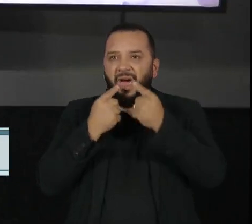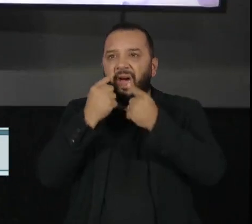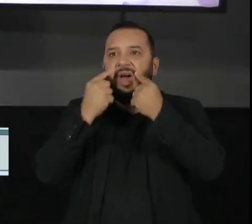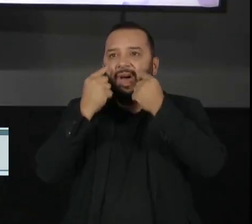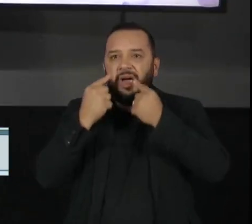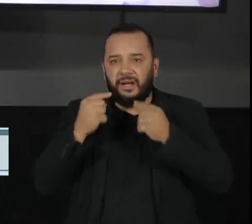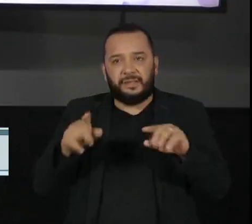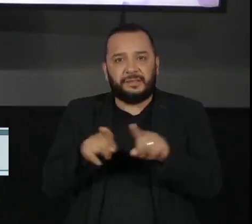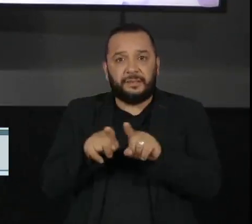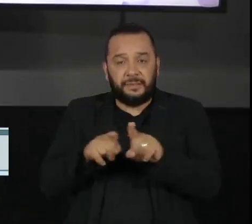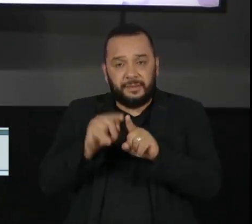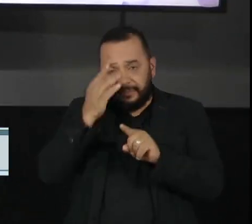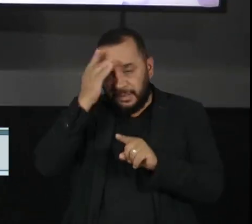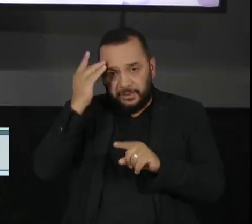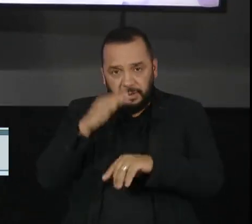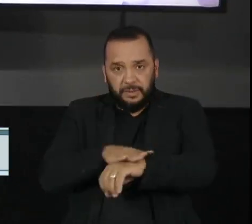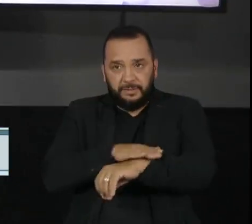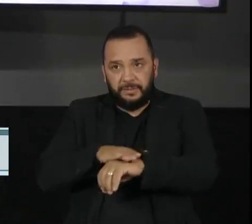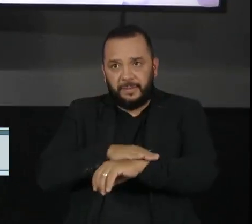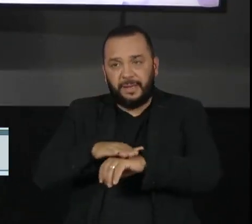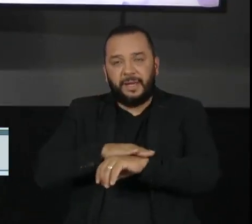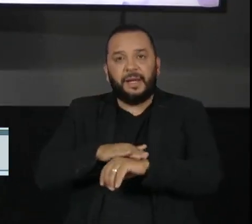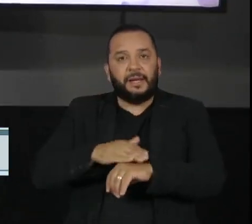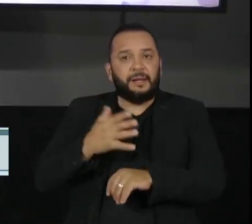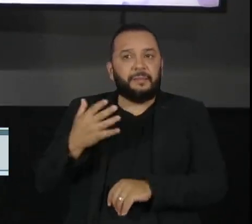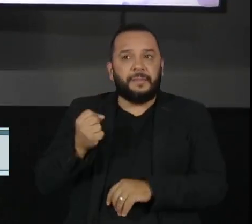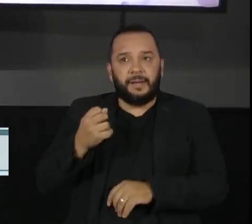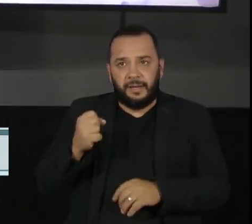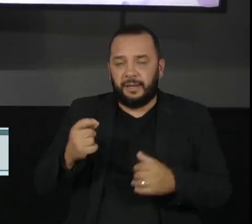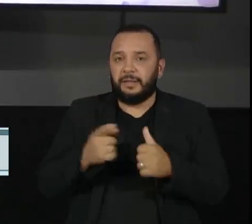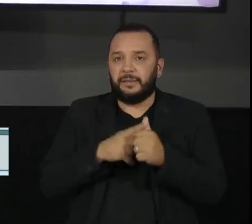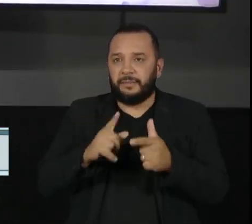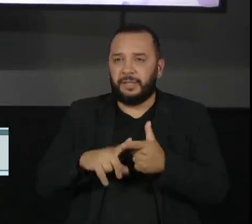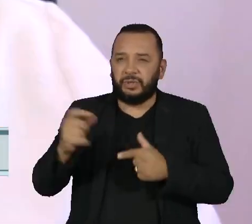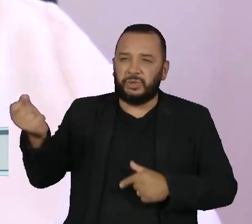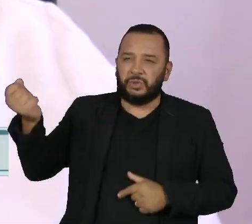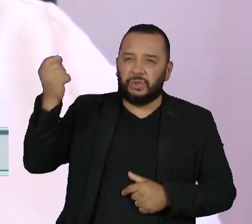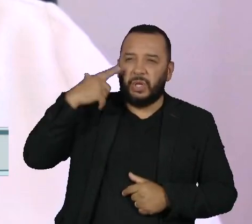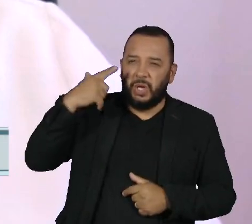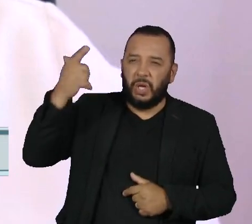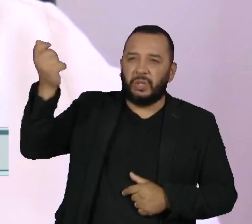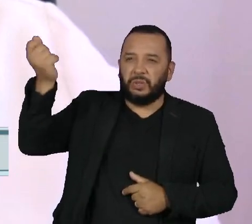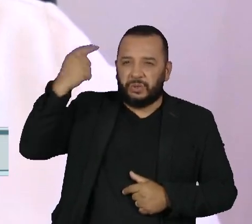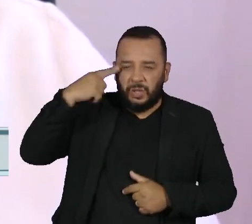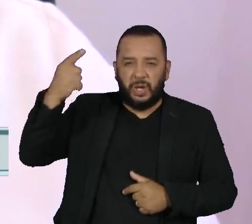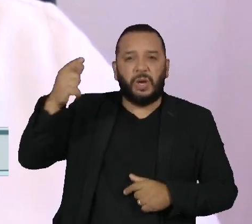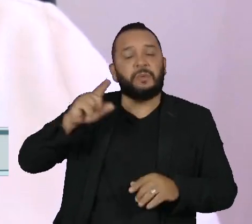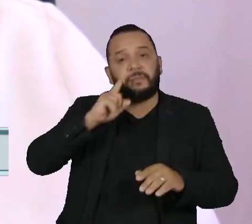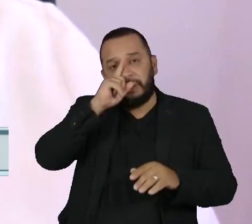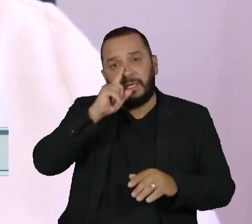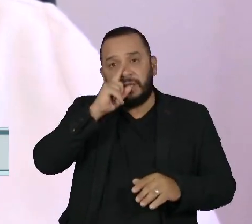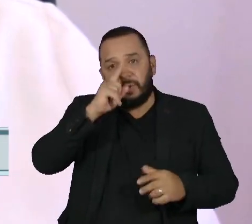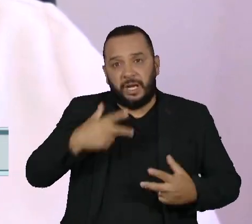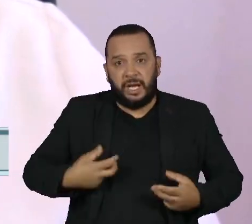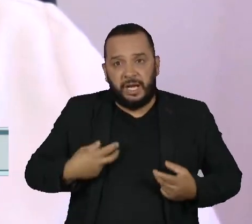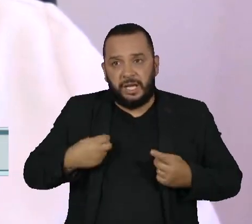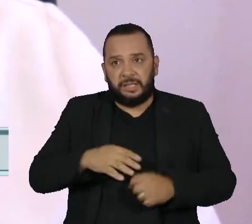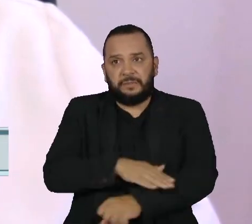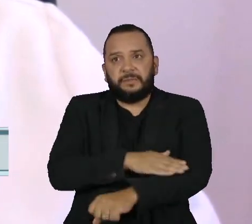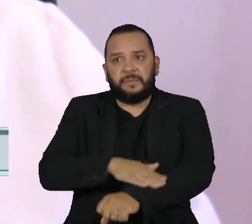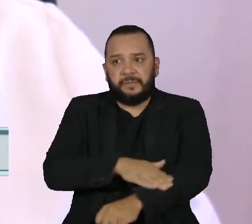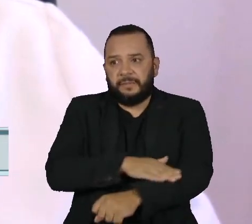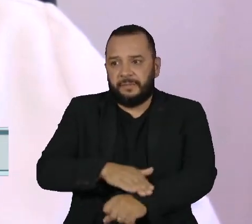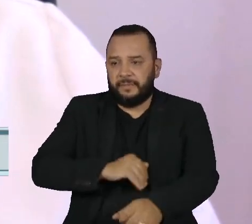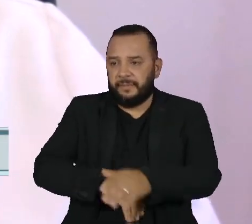têm pele clara, que têm exposição crônica ao sol, não só eles estão sob risco de desenvolver os cânceres de pele, que